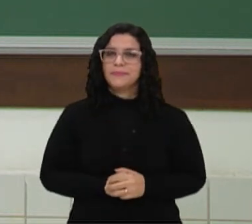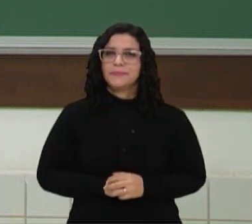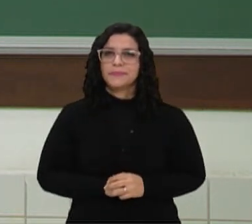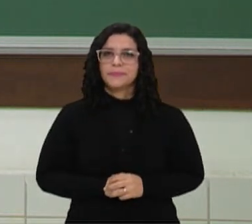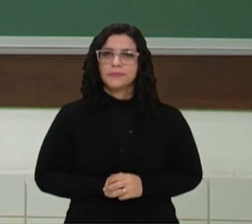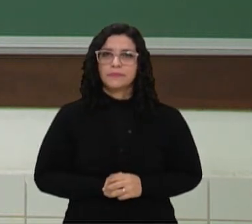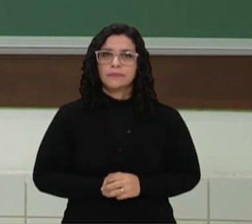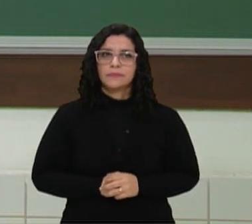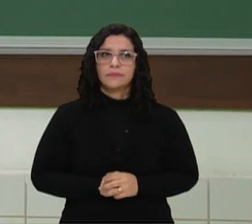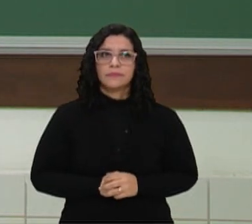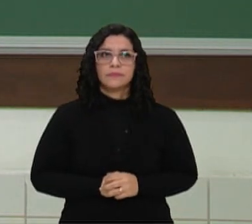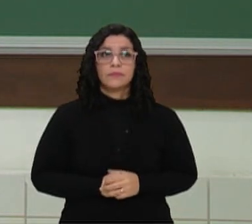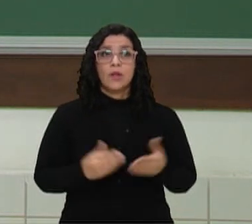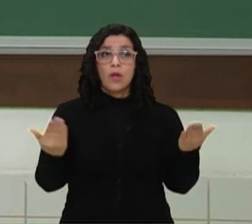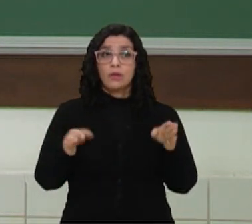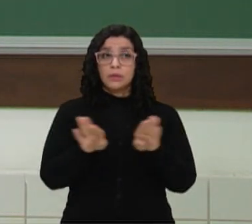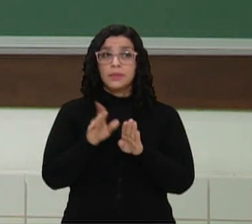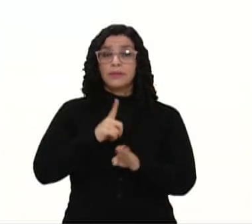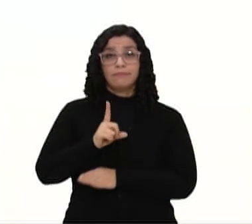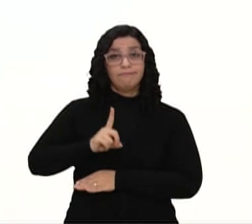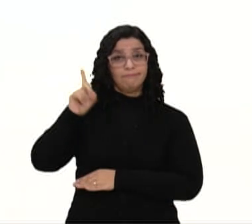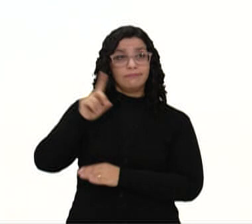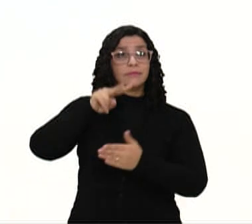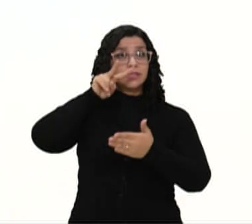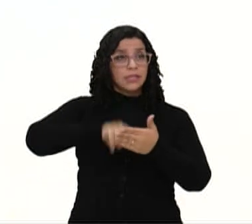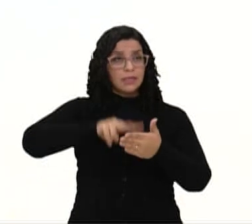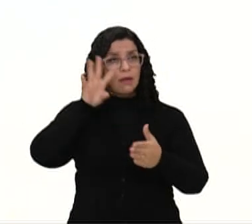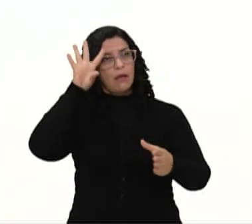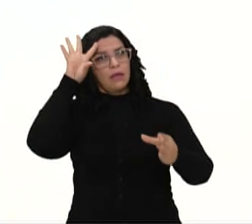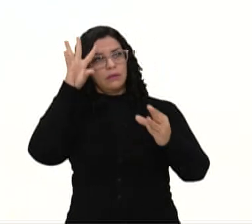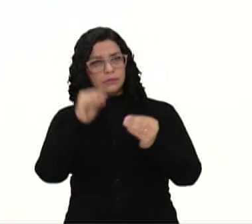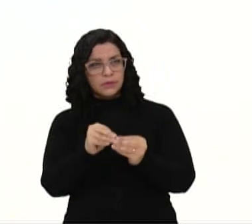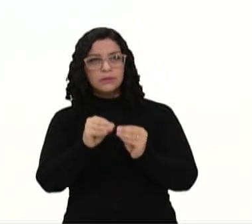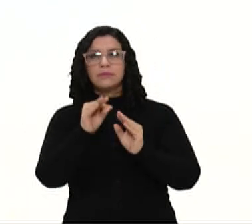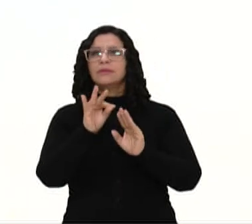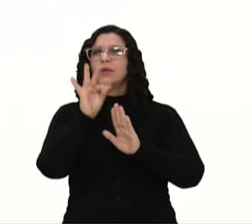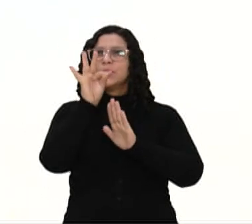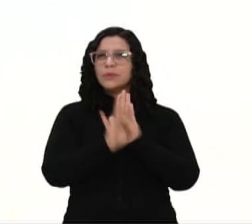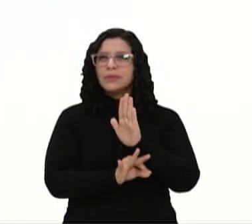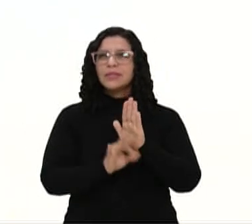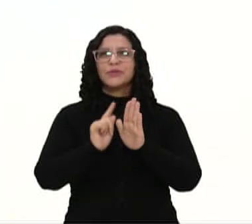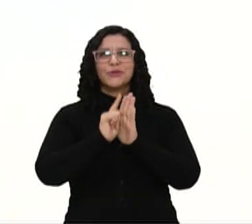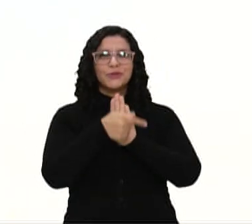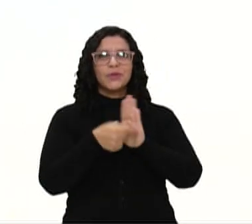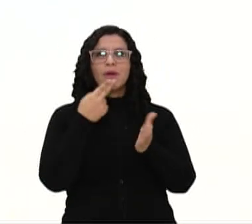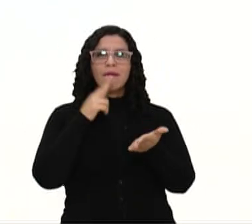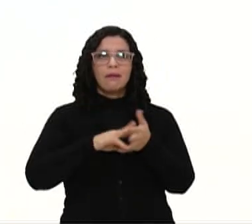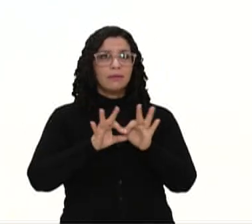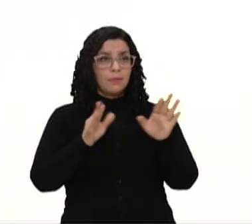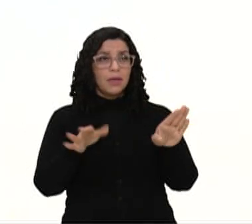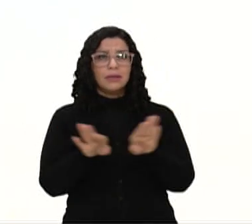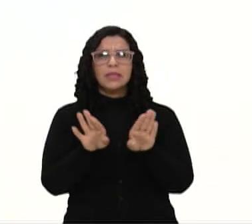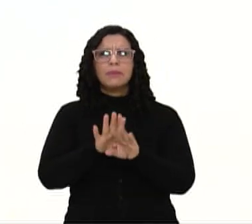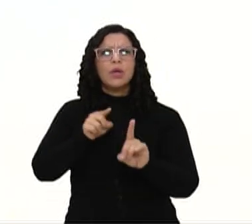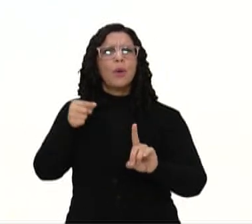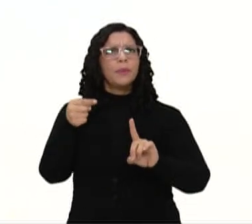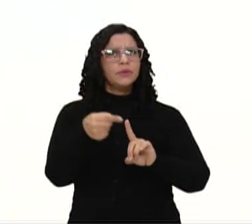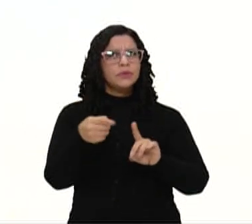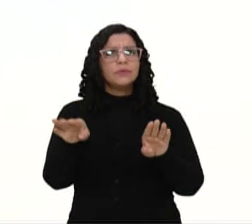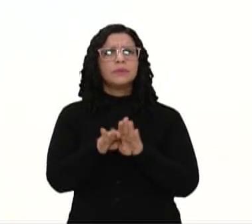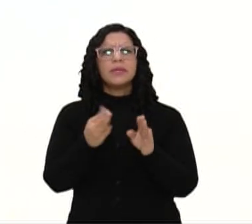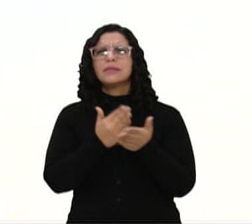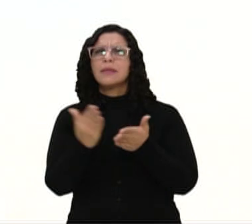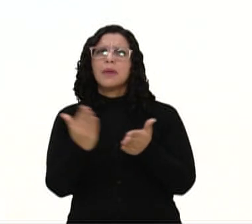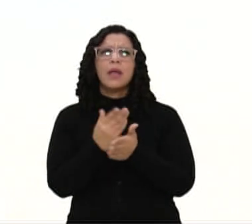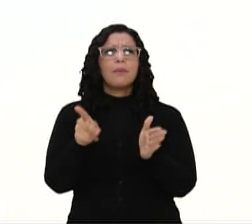aula. Eles são: ler e compreender trecho de carta aberta, identificar a finalidade,